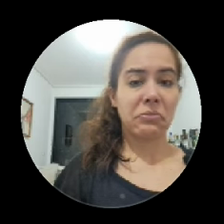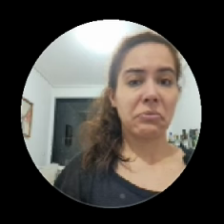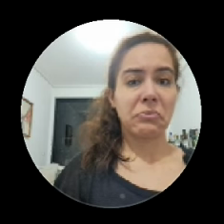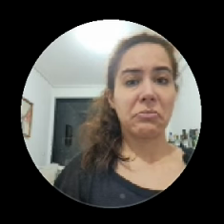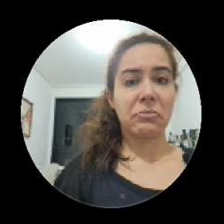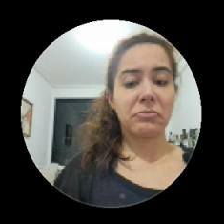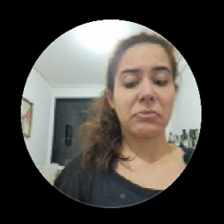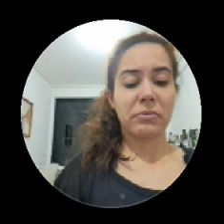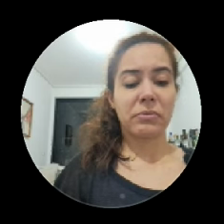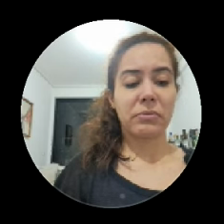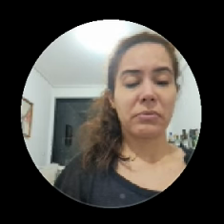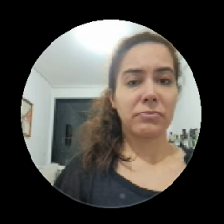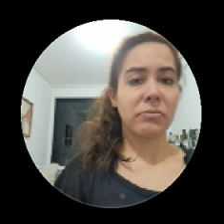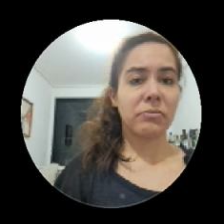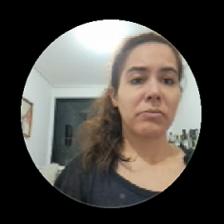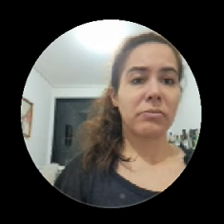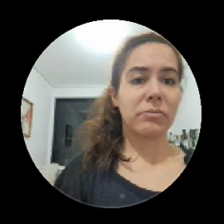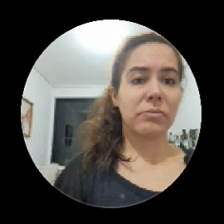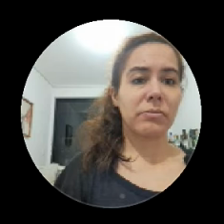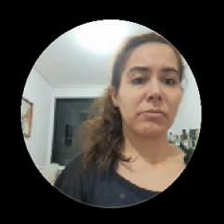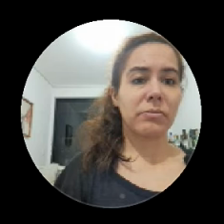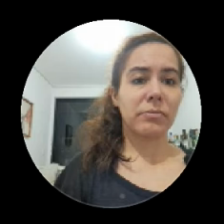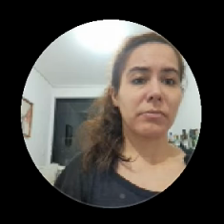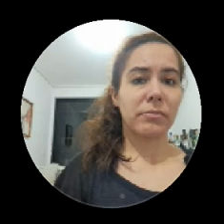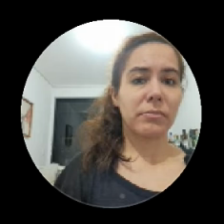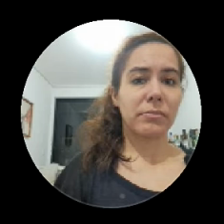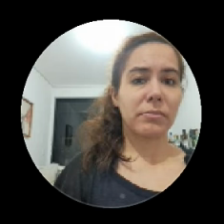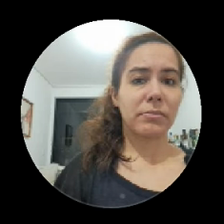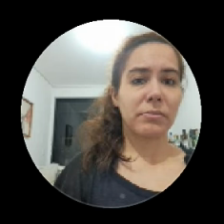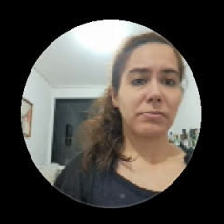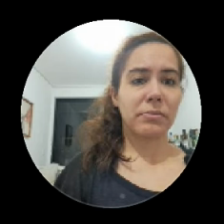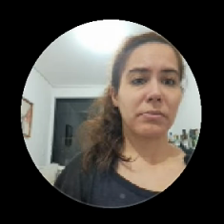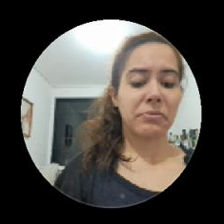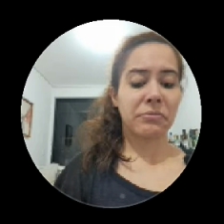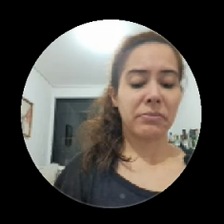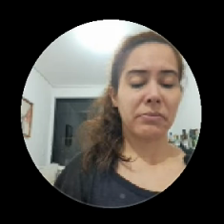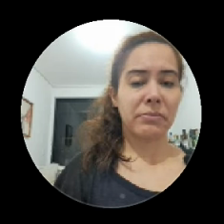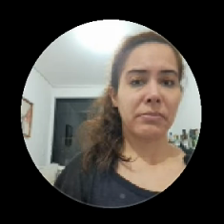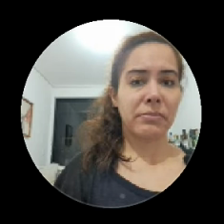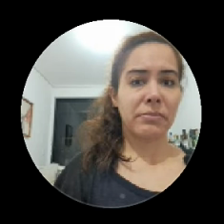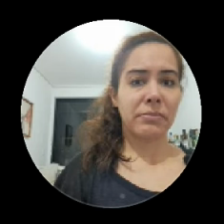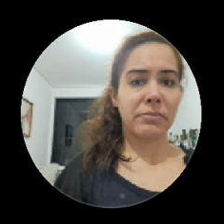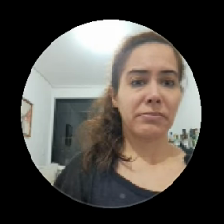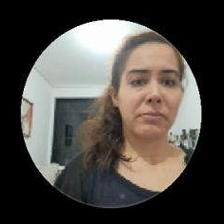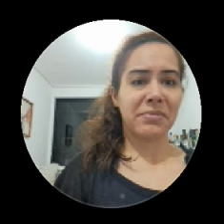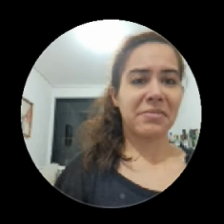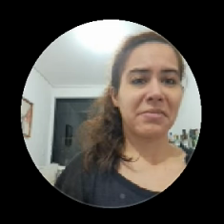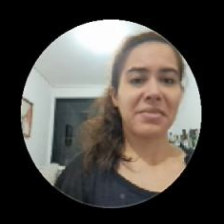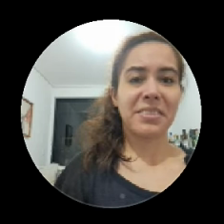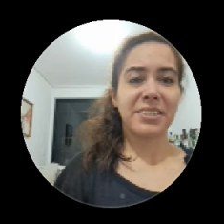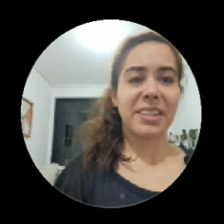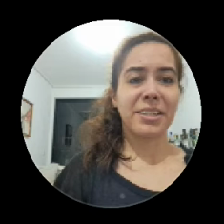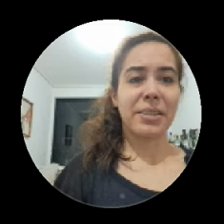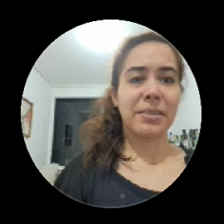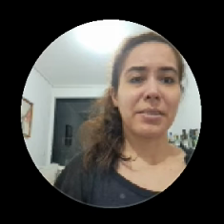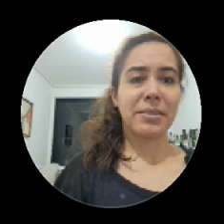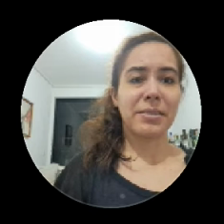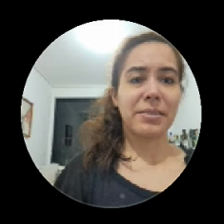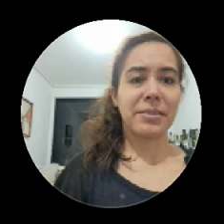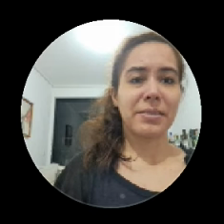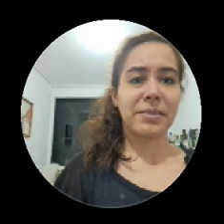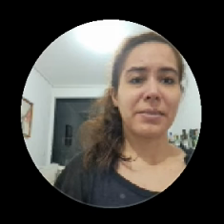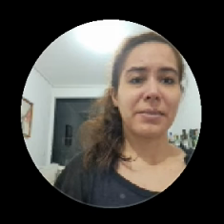joia, né? Uma joia de família. Tal, tipo, uma joia, né? Oh, e aí, ai, Maíra, somos muito interligadas. Que ele não queria. Uhum. Você ia contar tudo